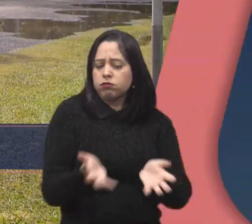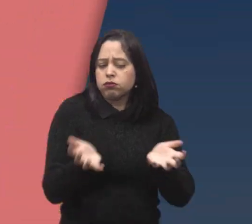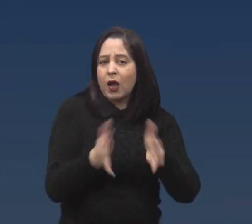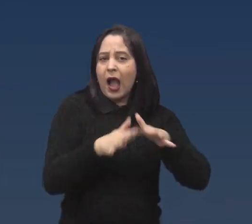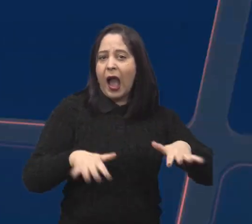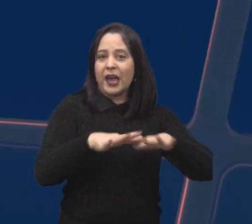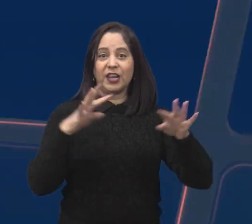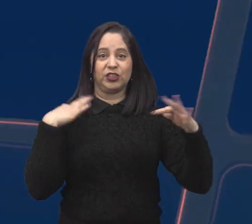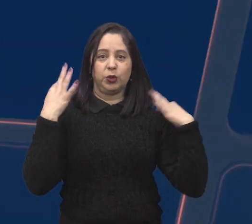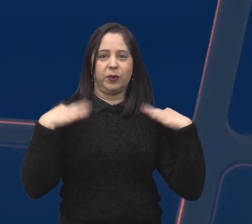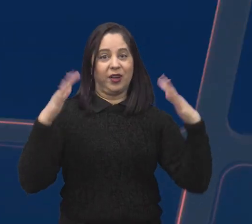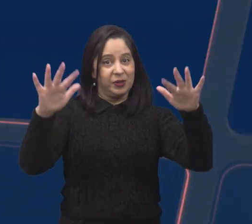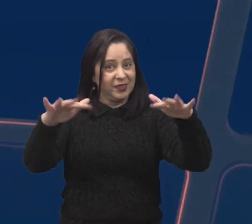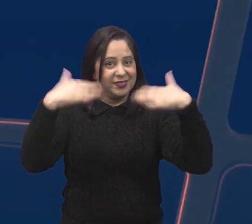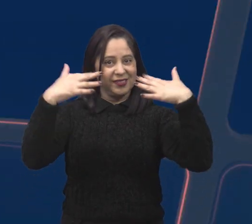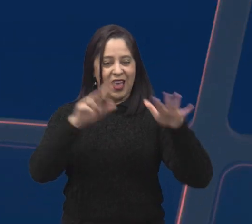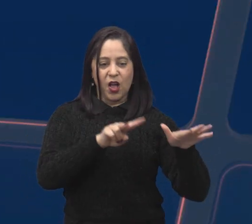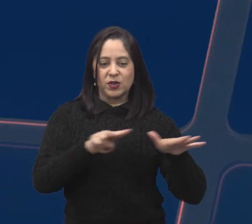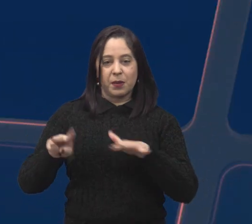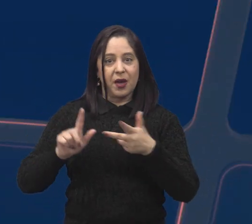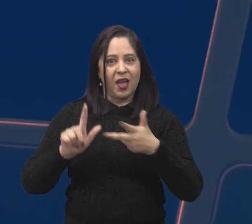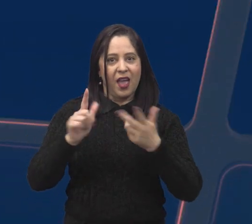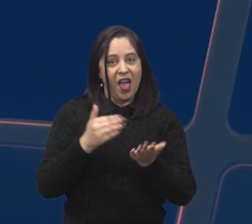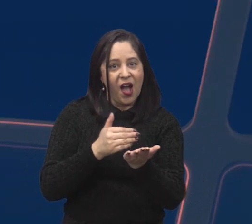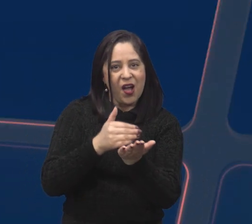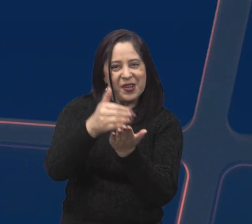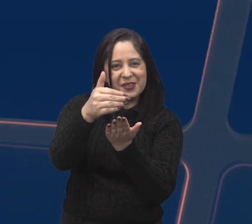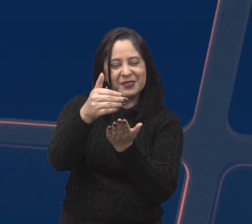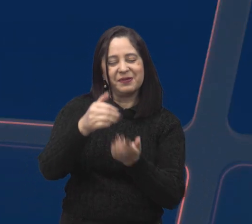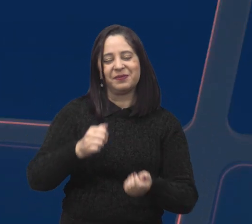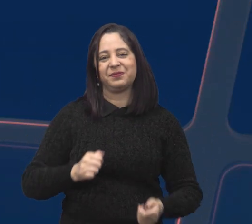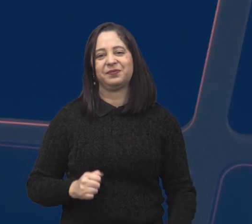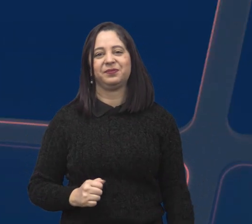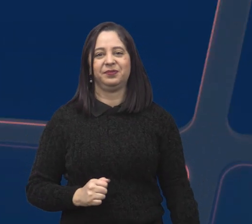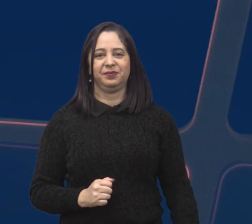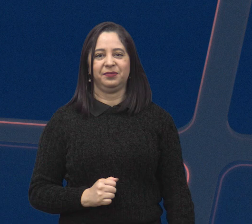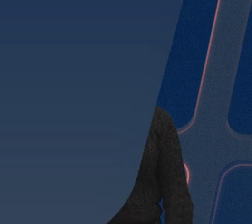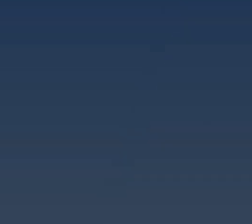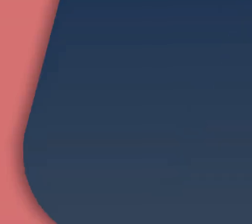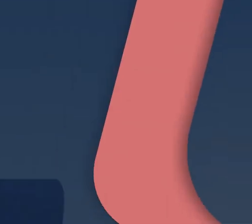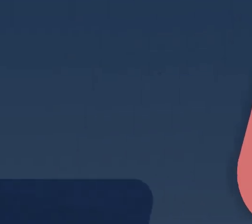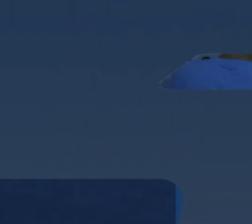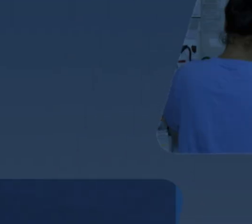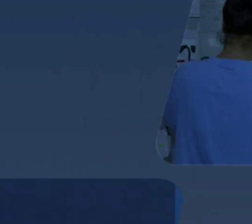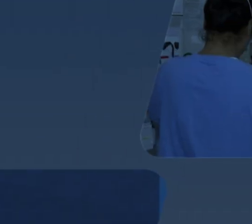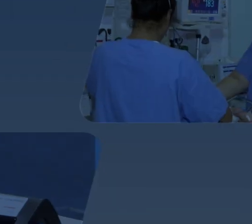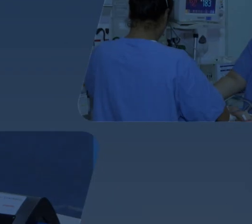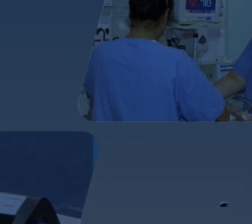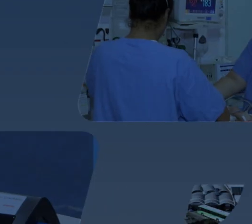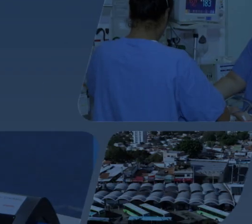setor. Fique com a gente, o Semana Legislativa está no ar.